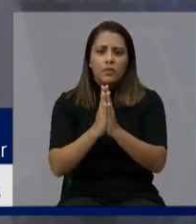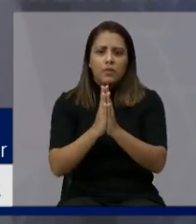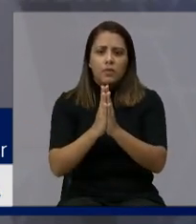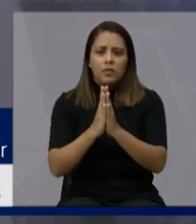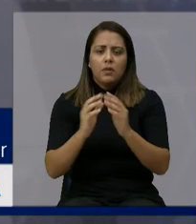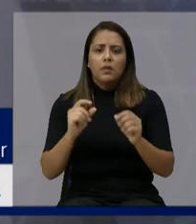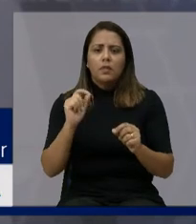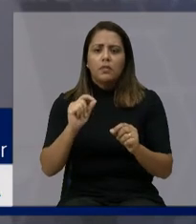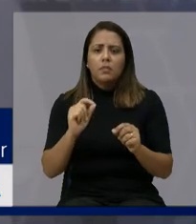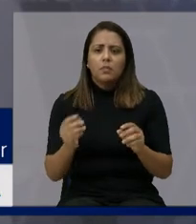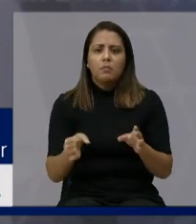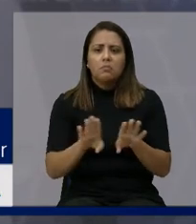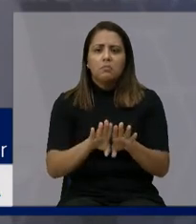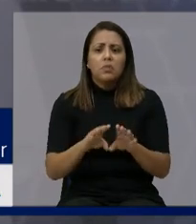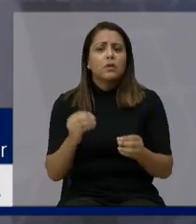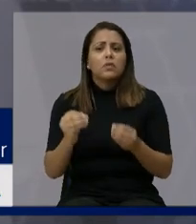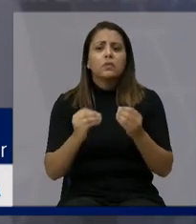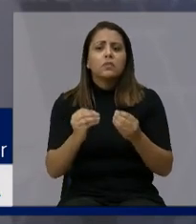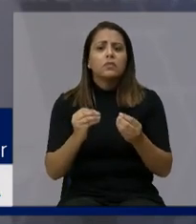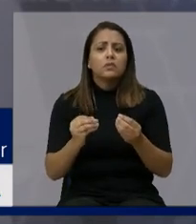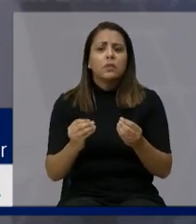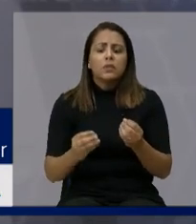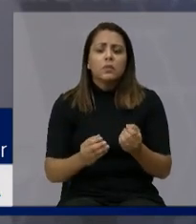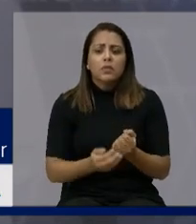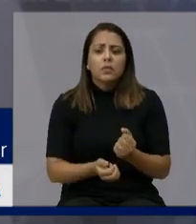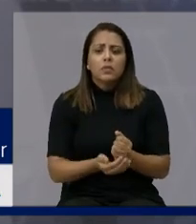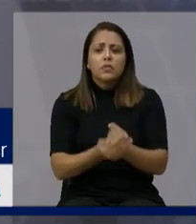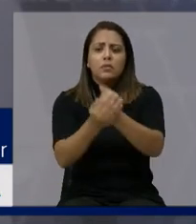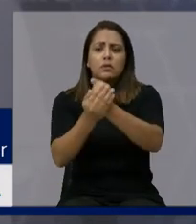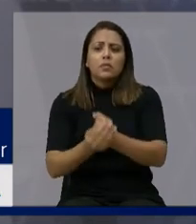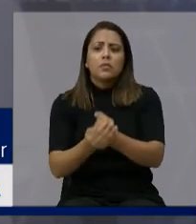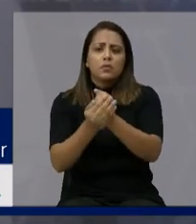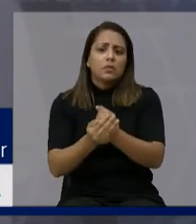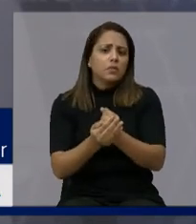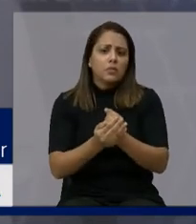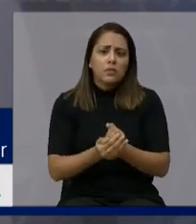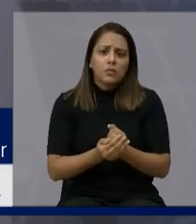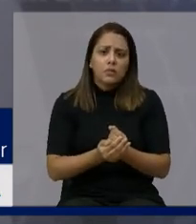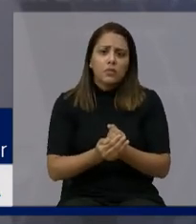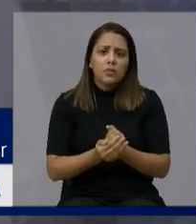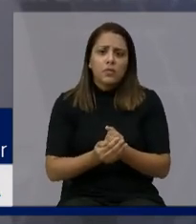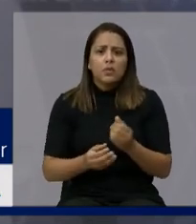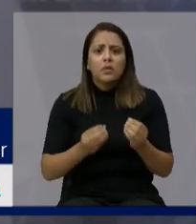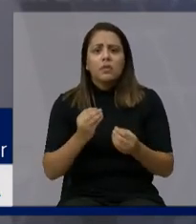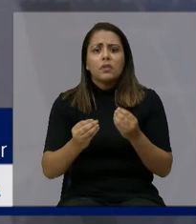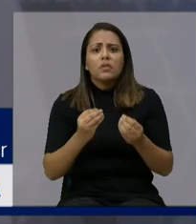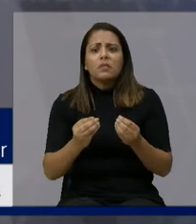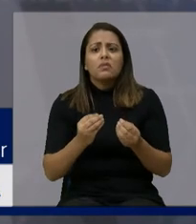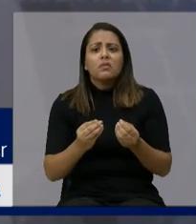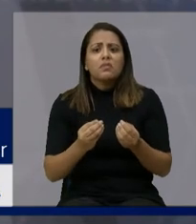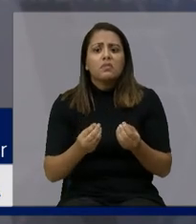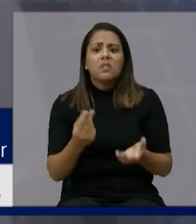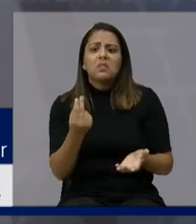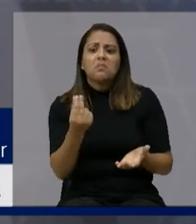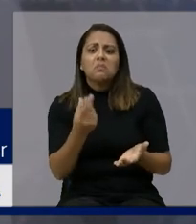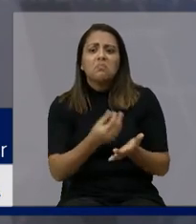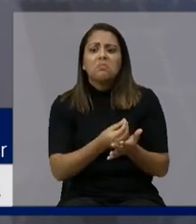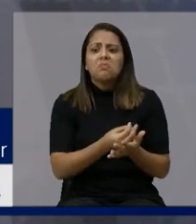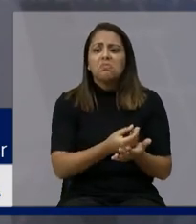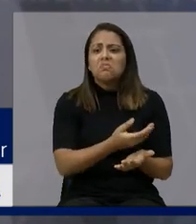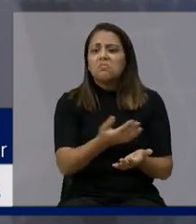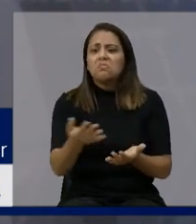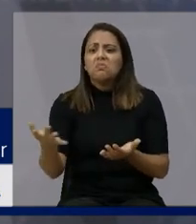o grupo de apoio. A Fundação transfere a conta da crise para